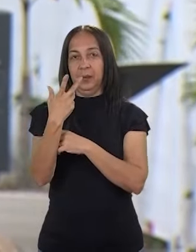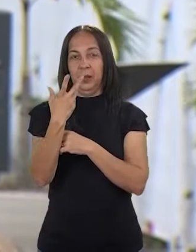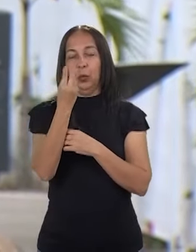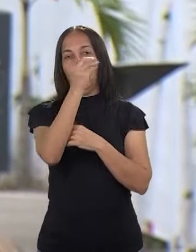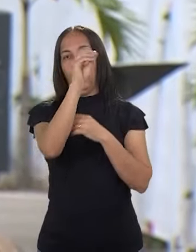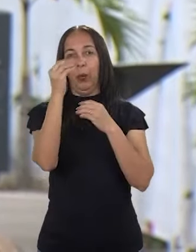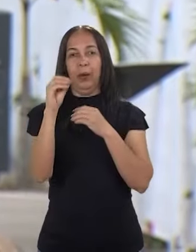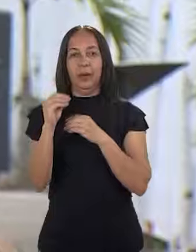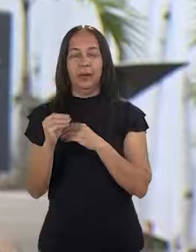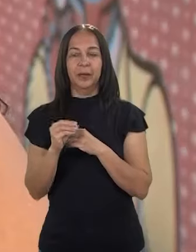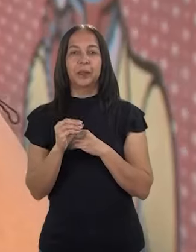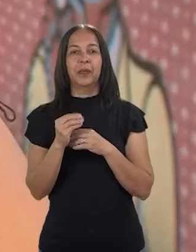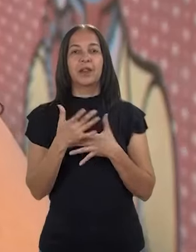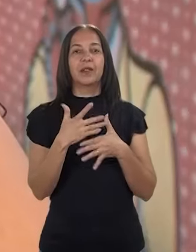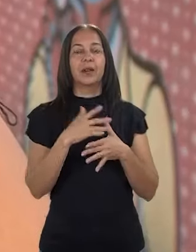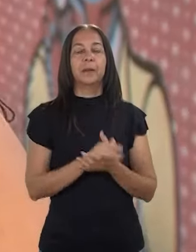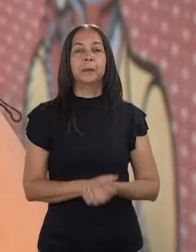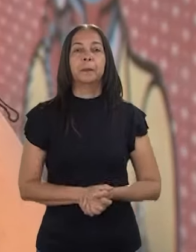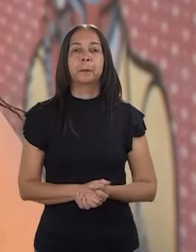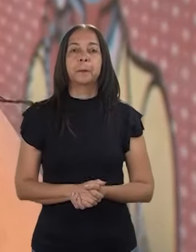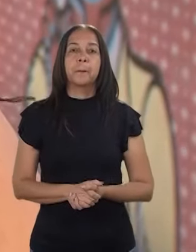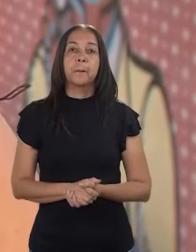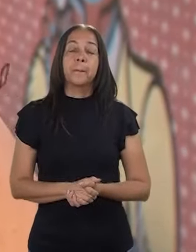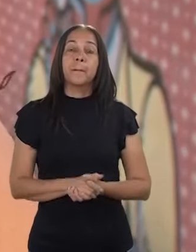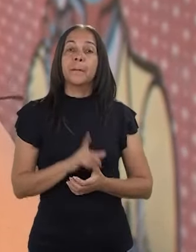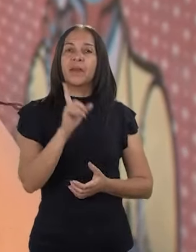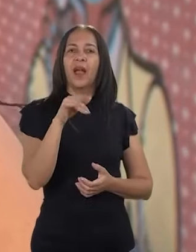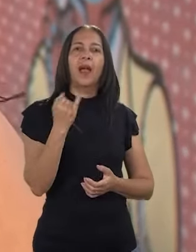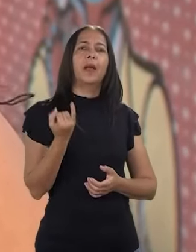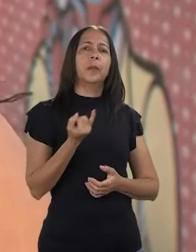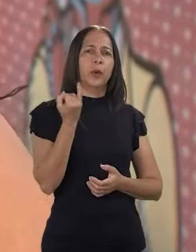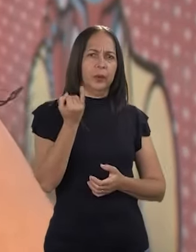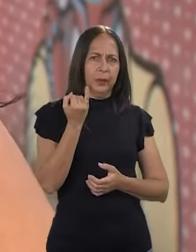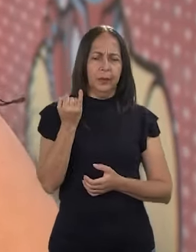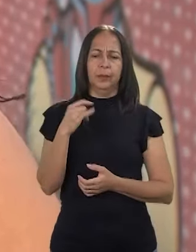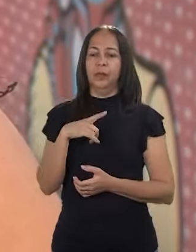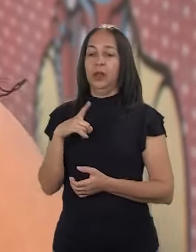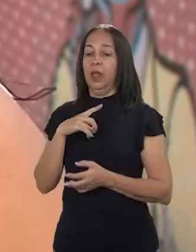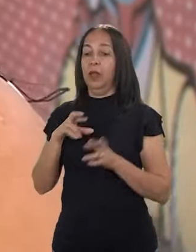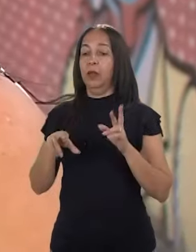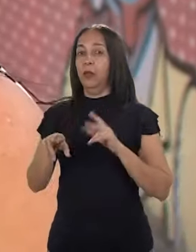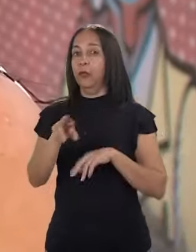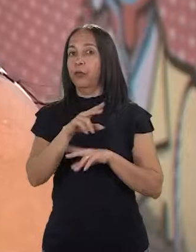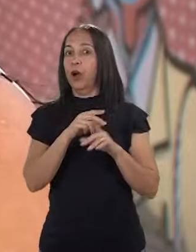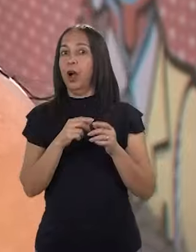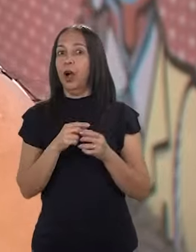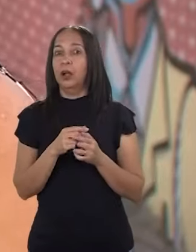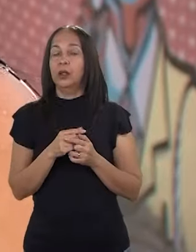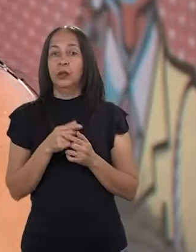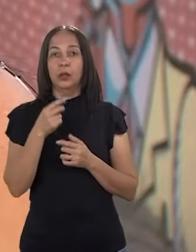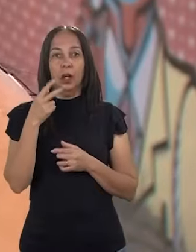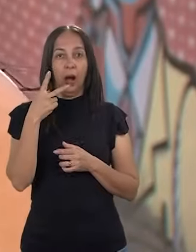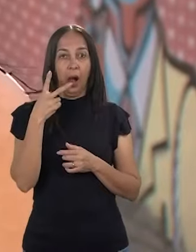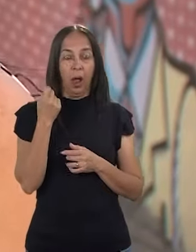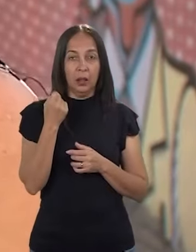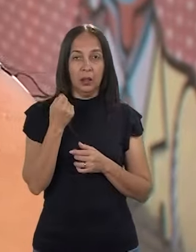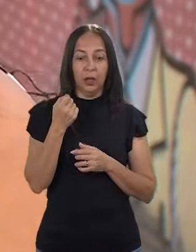sendo instaladas pelas cidades é importante né Porque como também tá tendo muitos assaltos na rua aí tipo